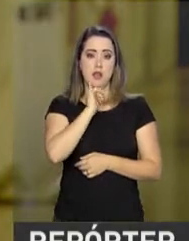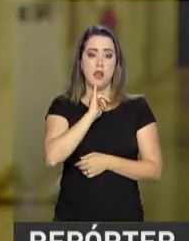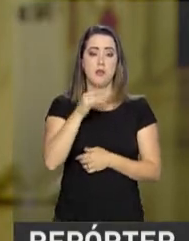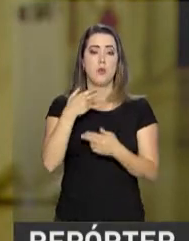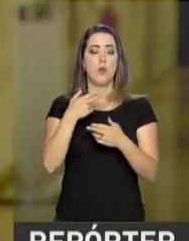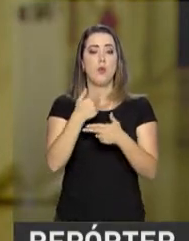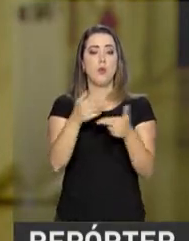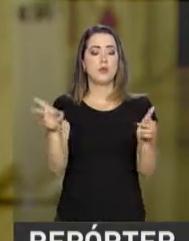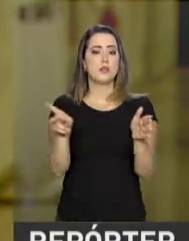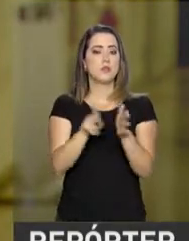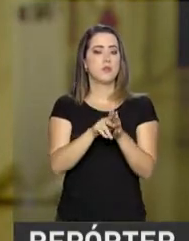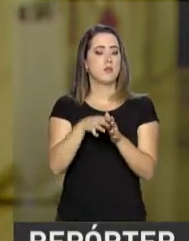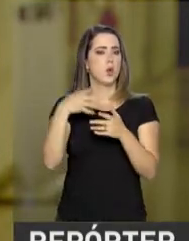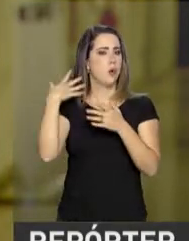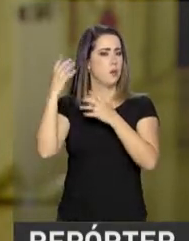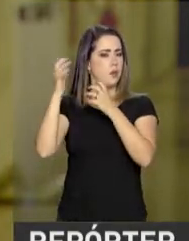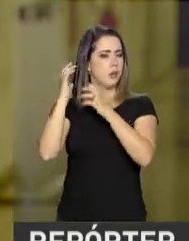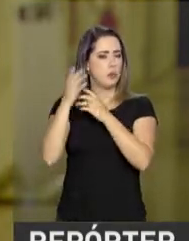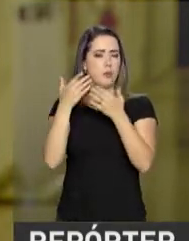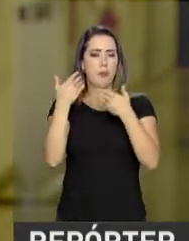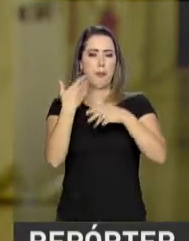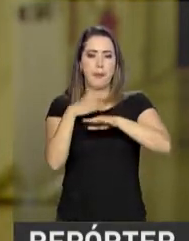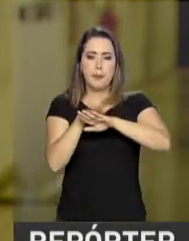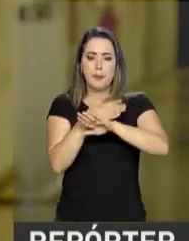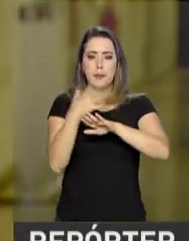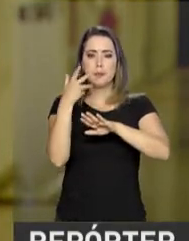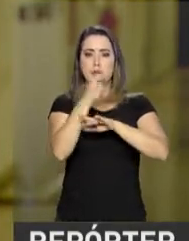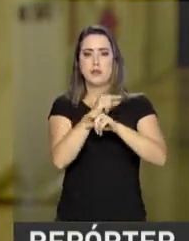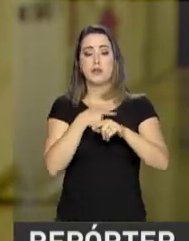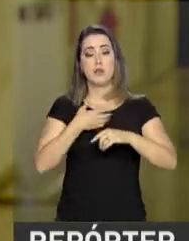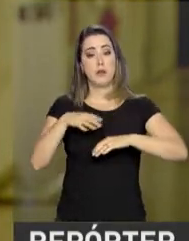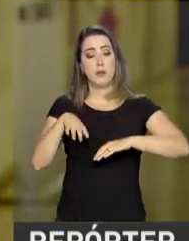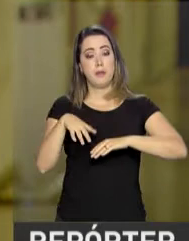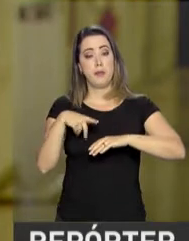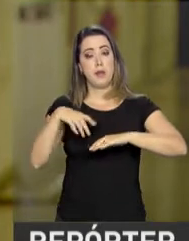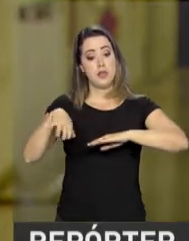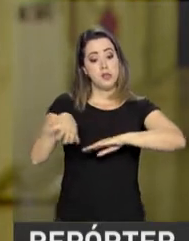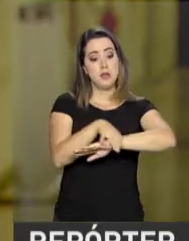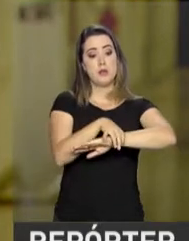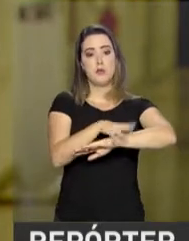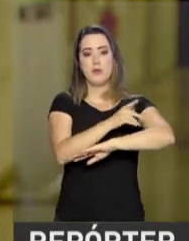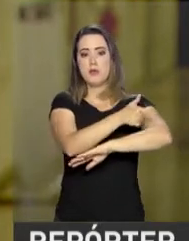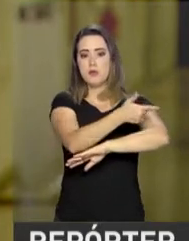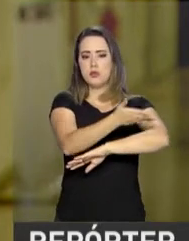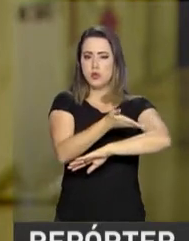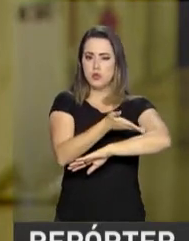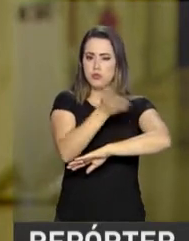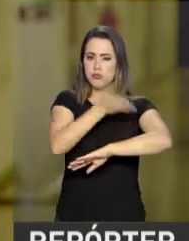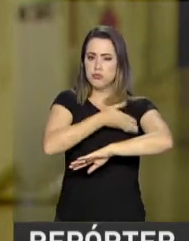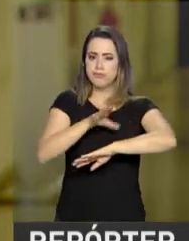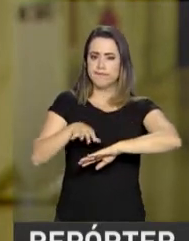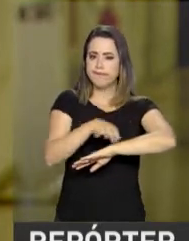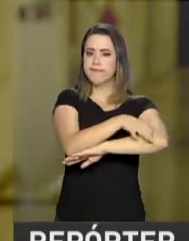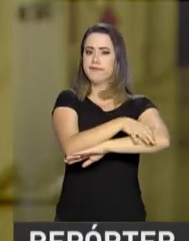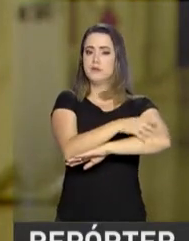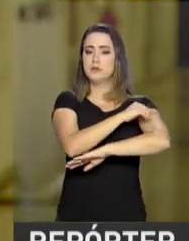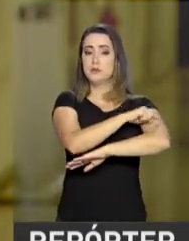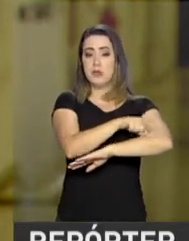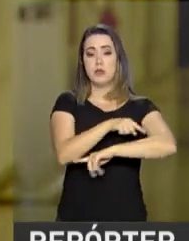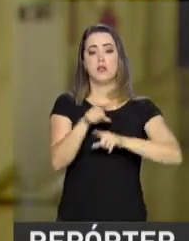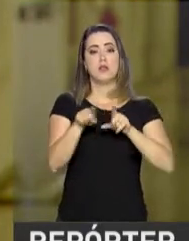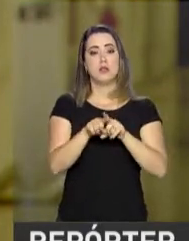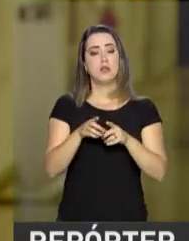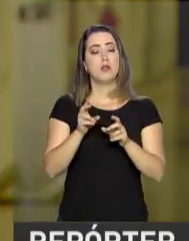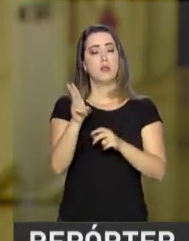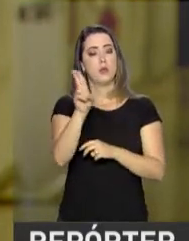e implantes ortopédicos o brasil já desenvolve estudos na área principalmente para aplicação